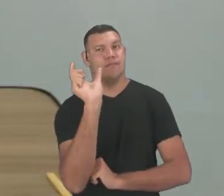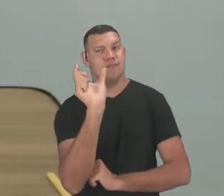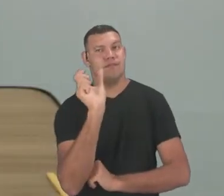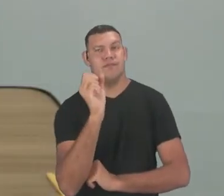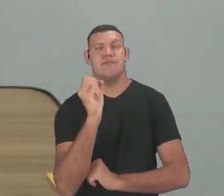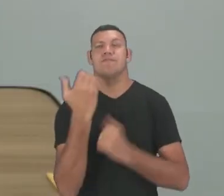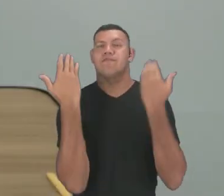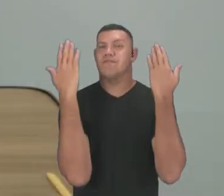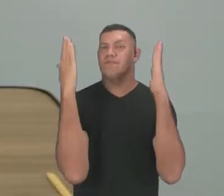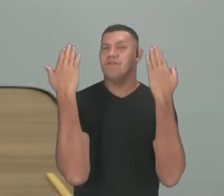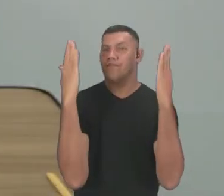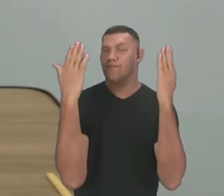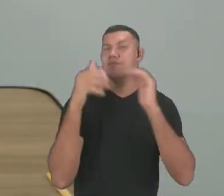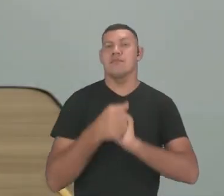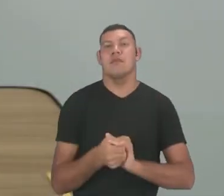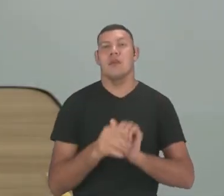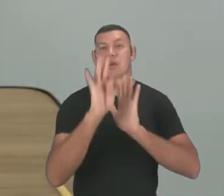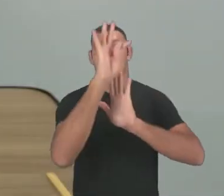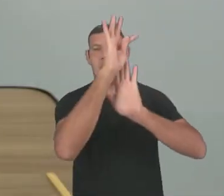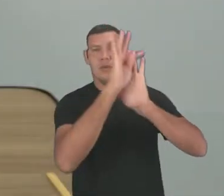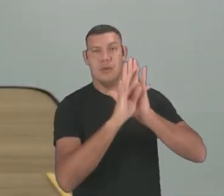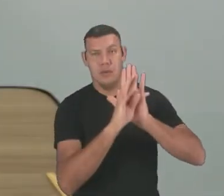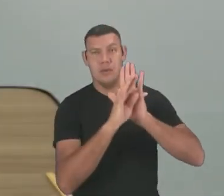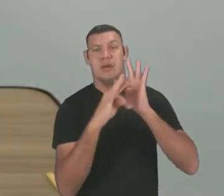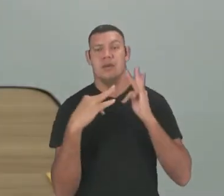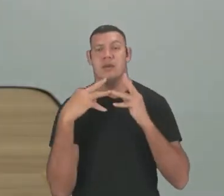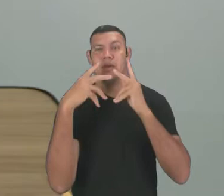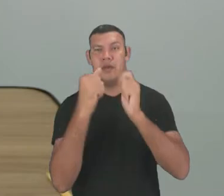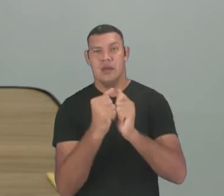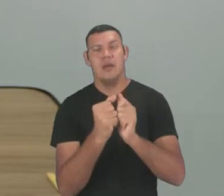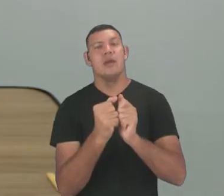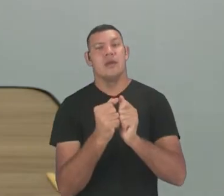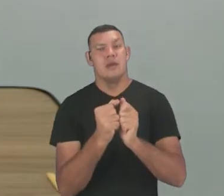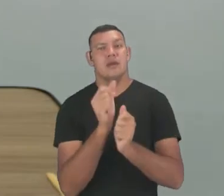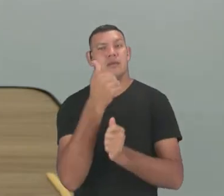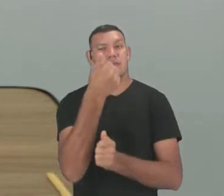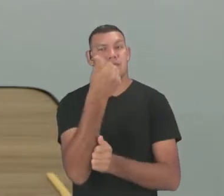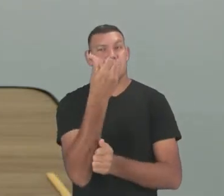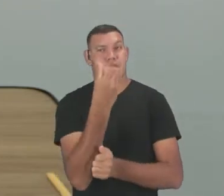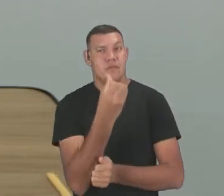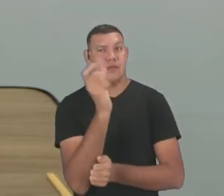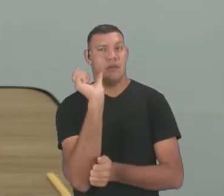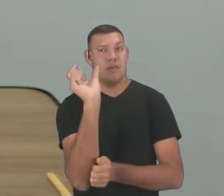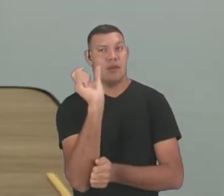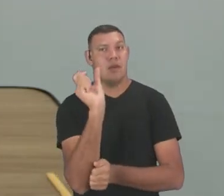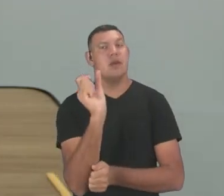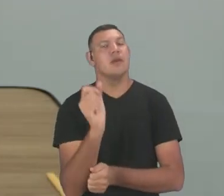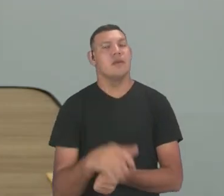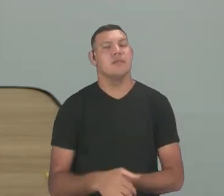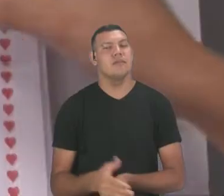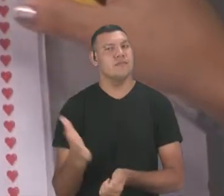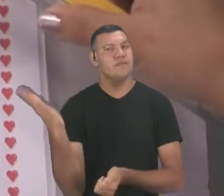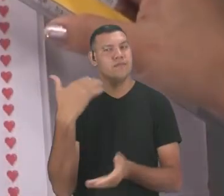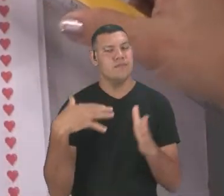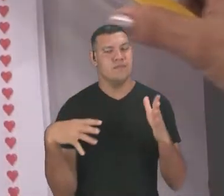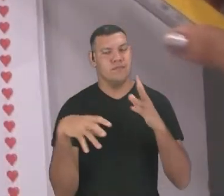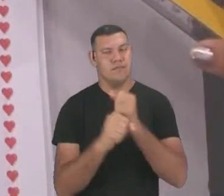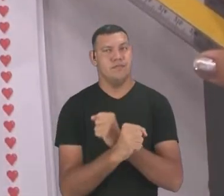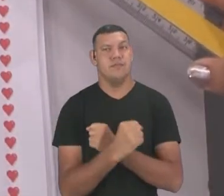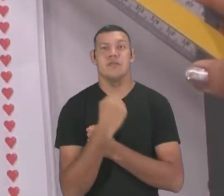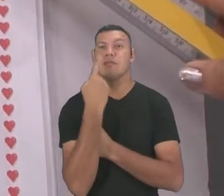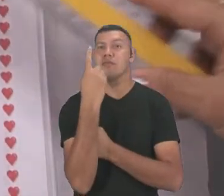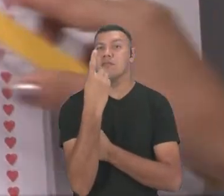muito bem o texto todo tem 16 palavras vamos contar uma